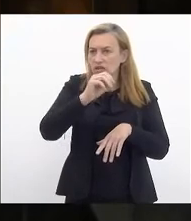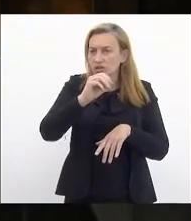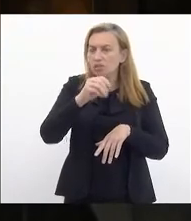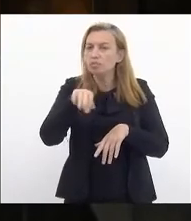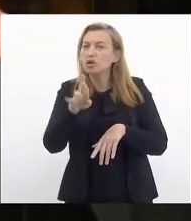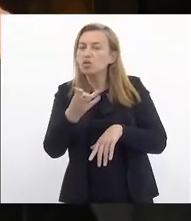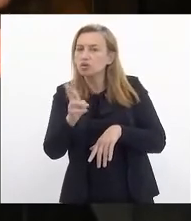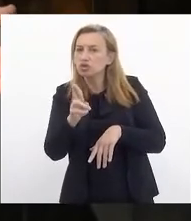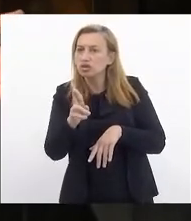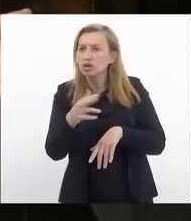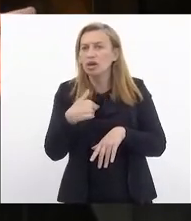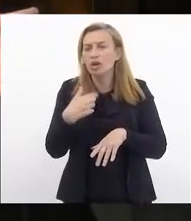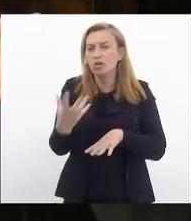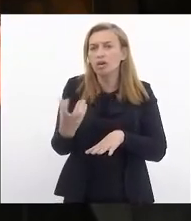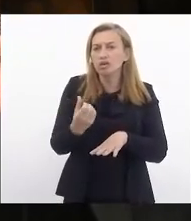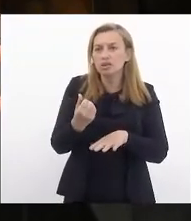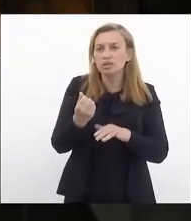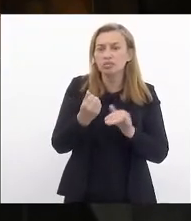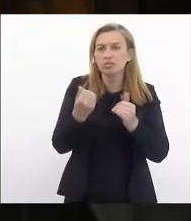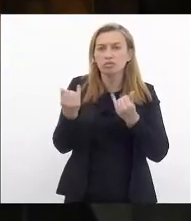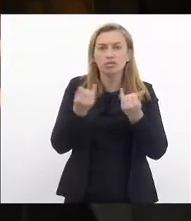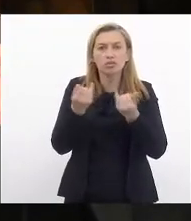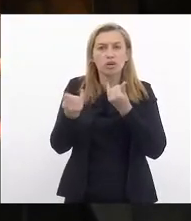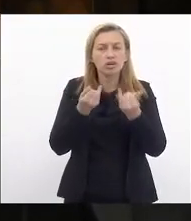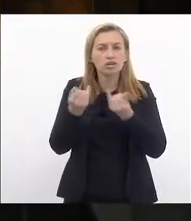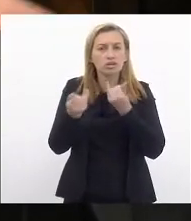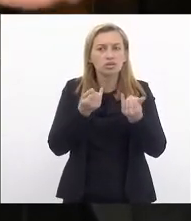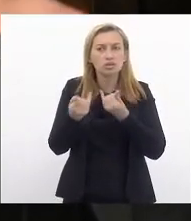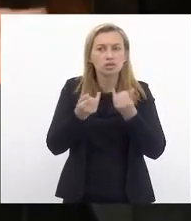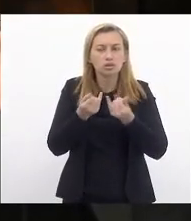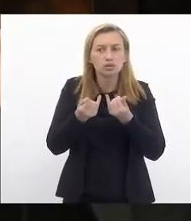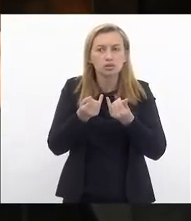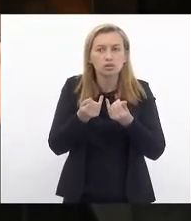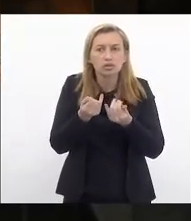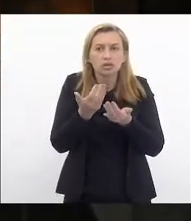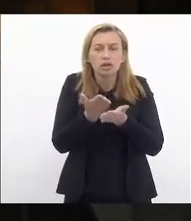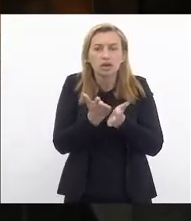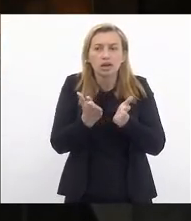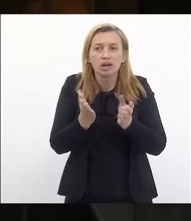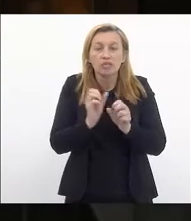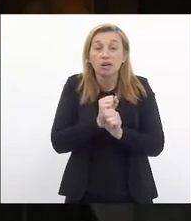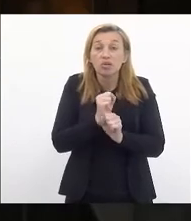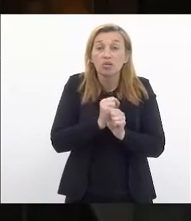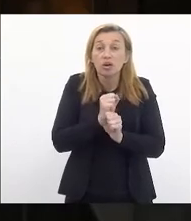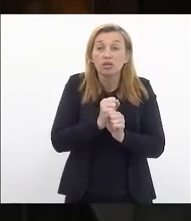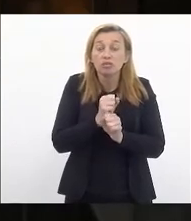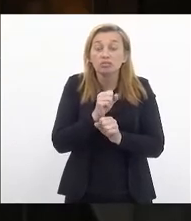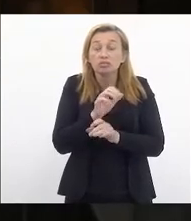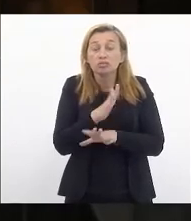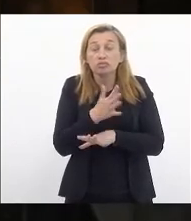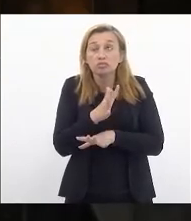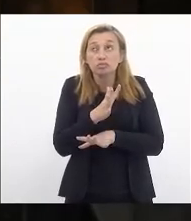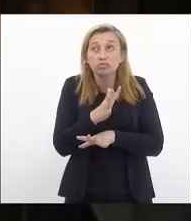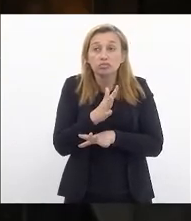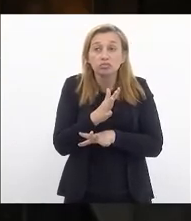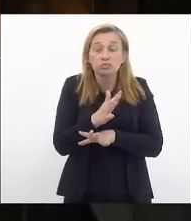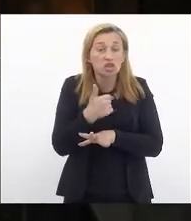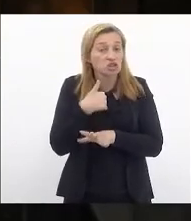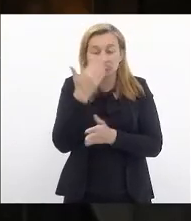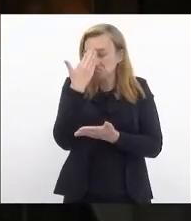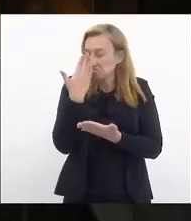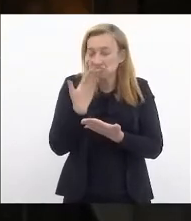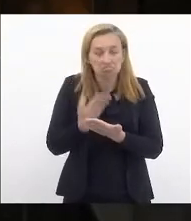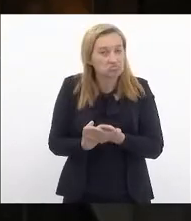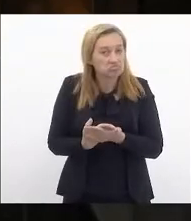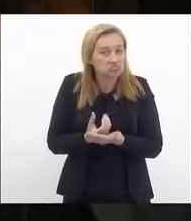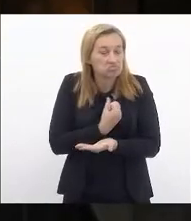eu recebo notícia que a cada ano no mínimo e eu não acredito nesse número